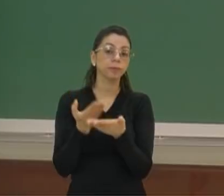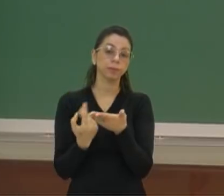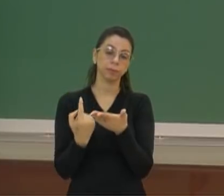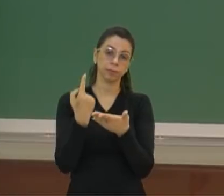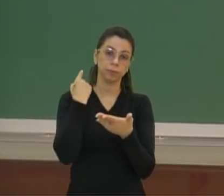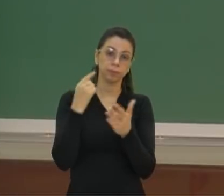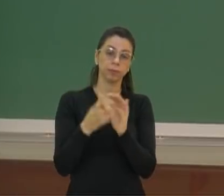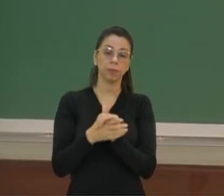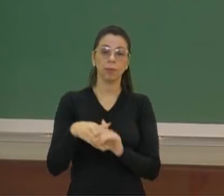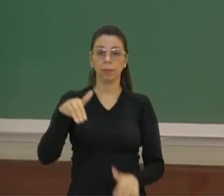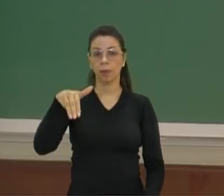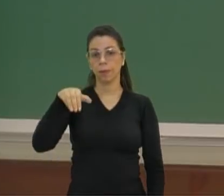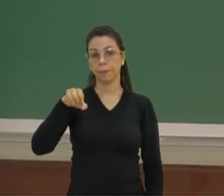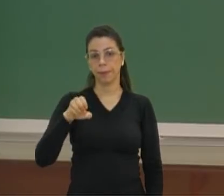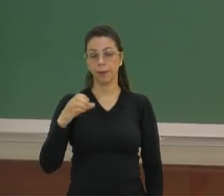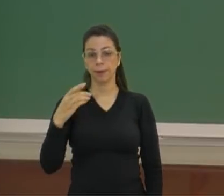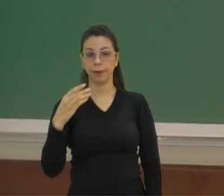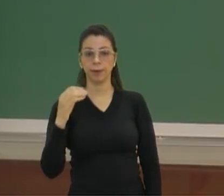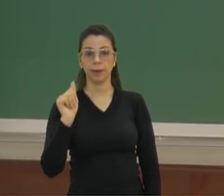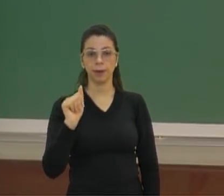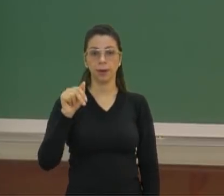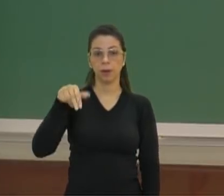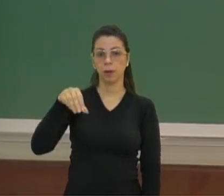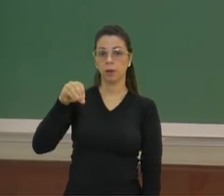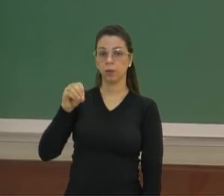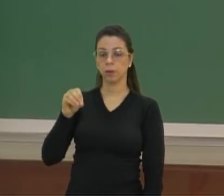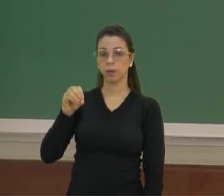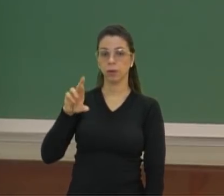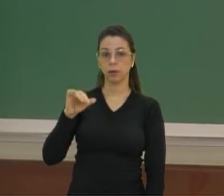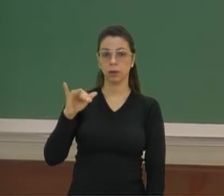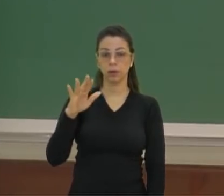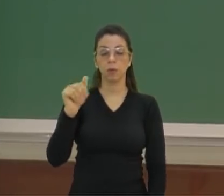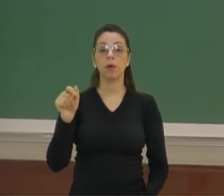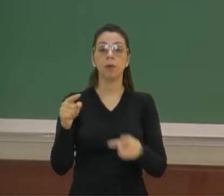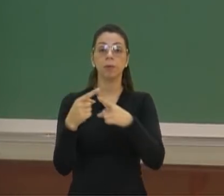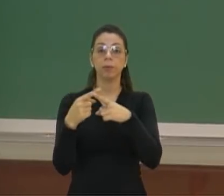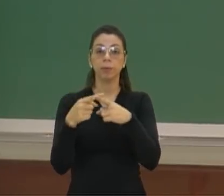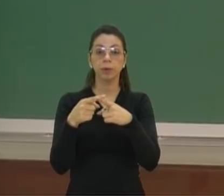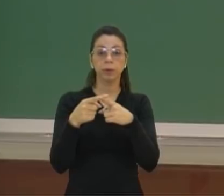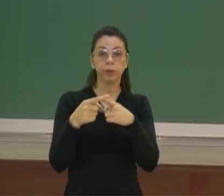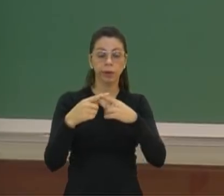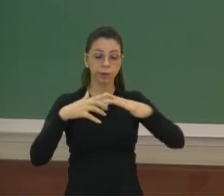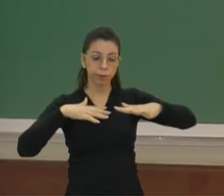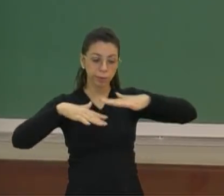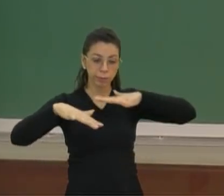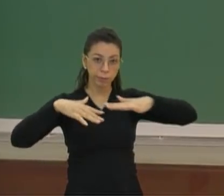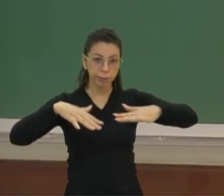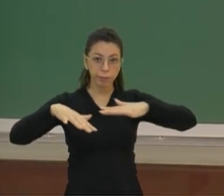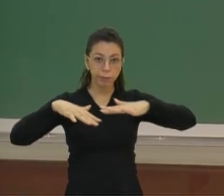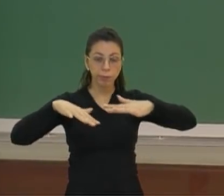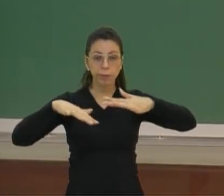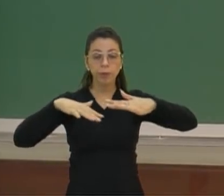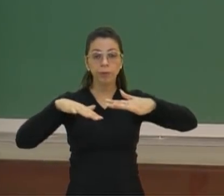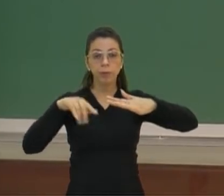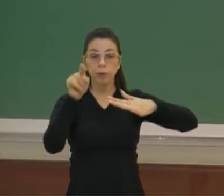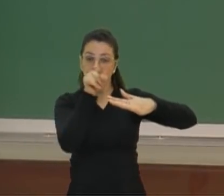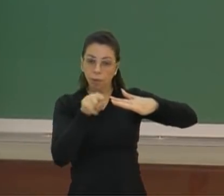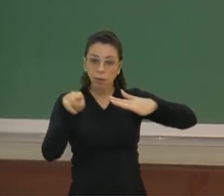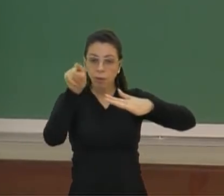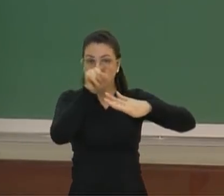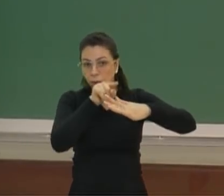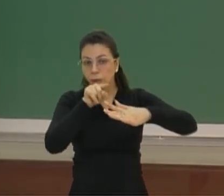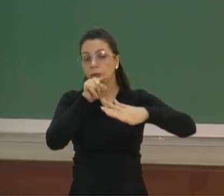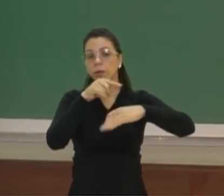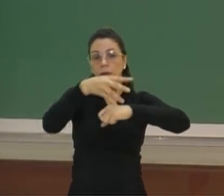são mecanorreceptores, porque é a movimentação da cóclea com as células ciliadas. Então percebam que os 5